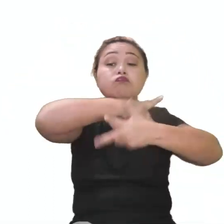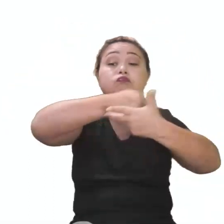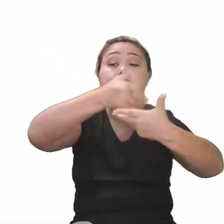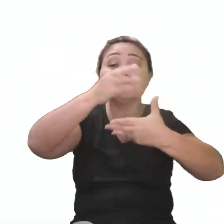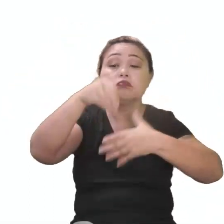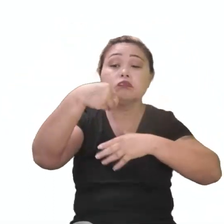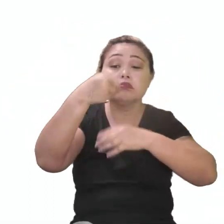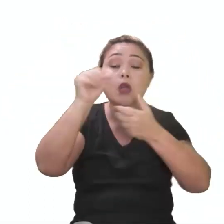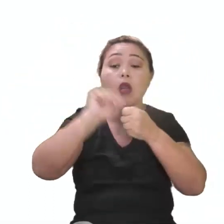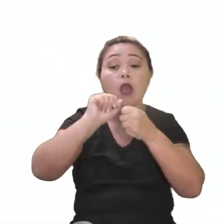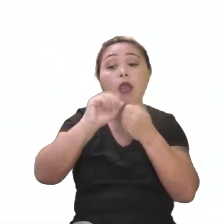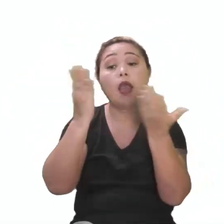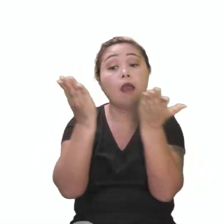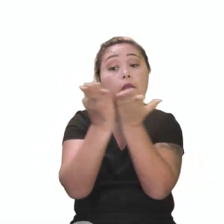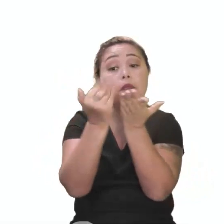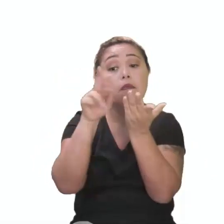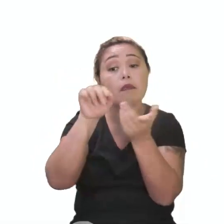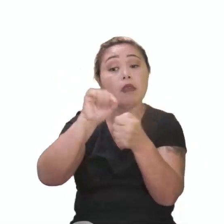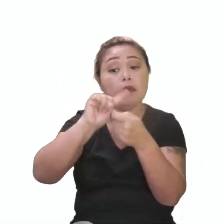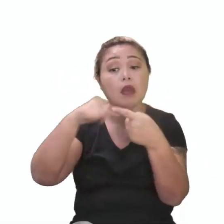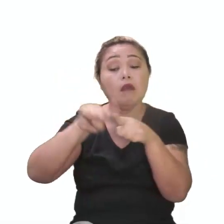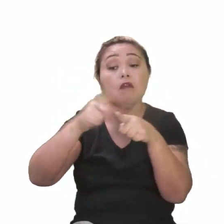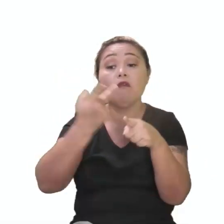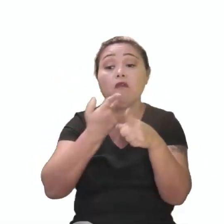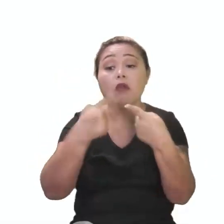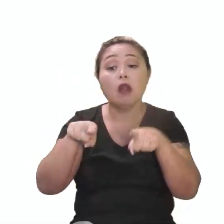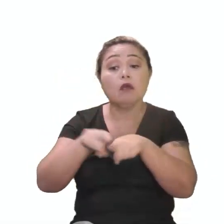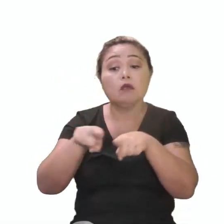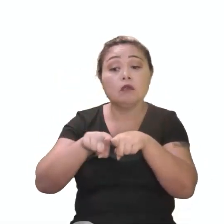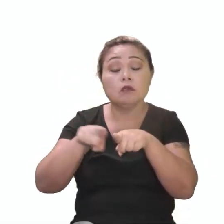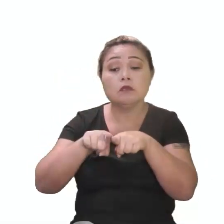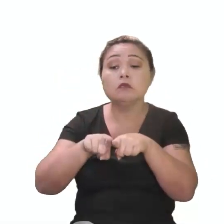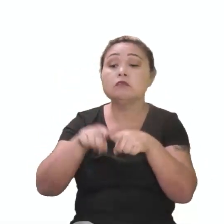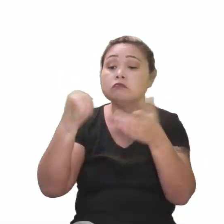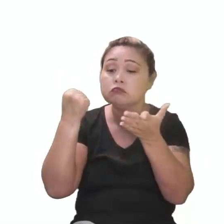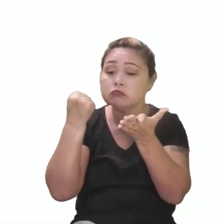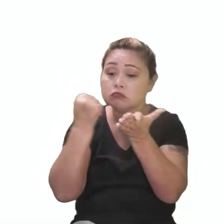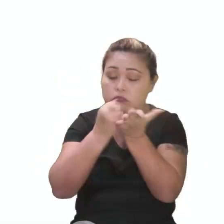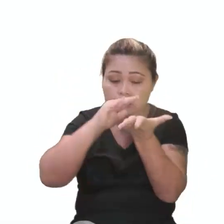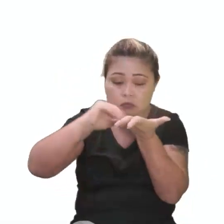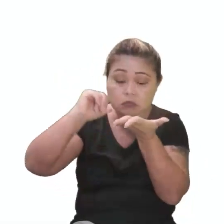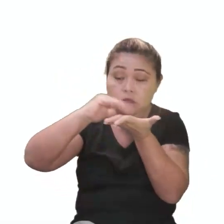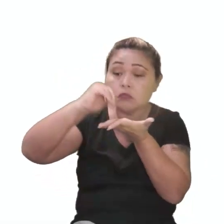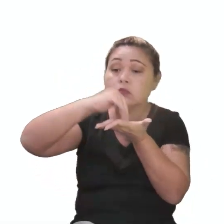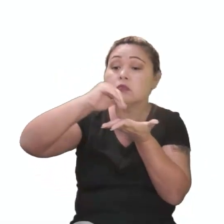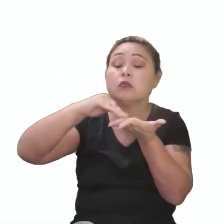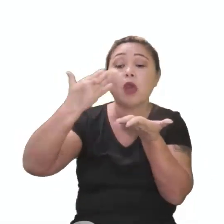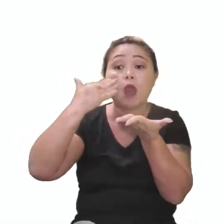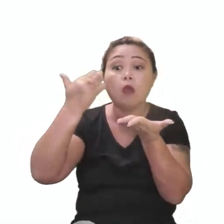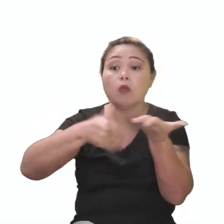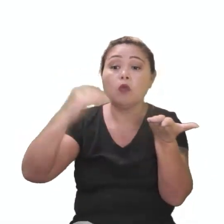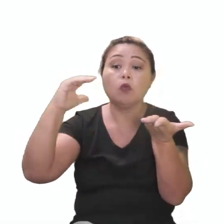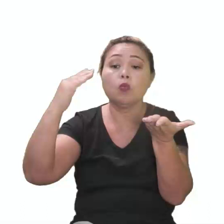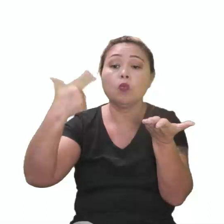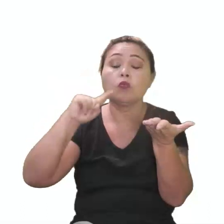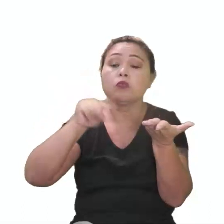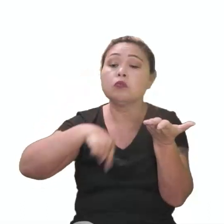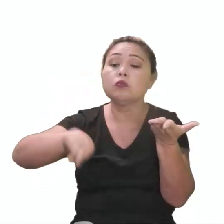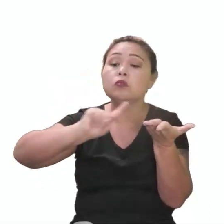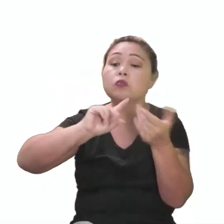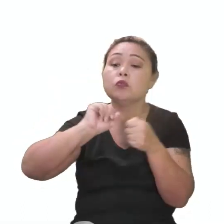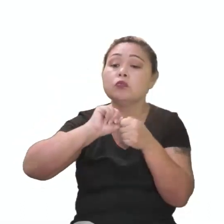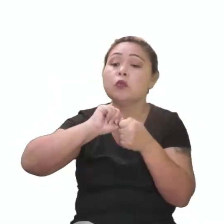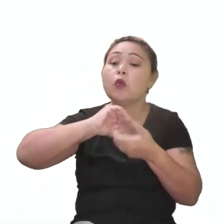soterrados. A Bíblia fala também da questão, né? Existe esse registro, já foi constatado cientificamente, a questão